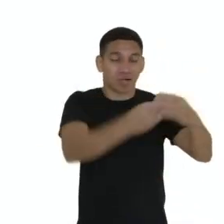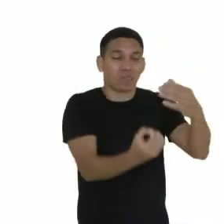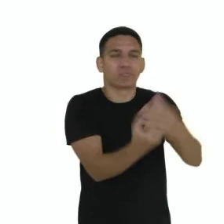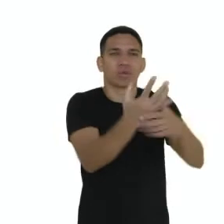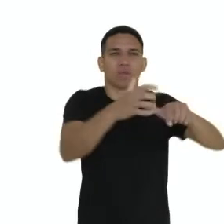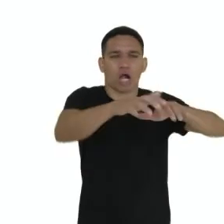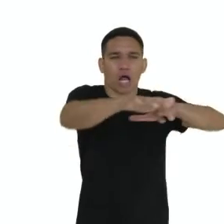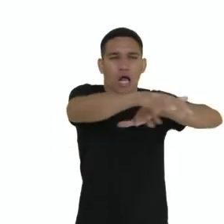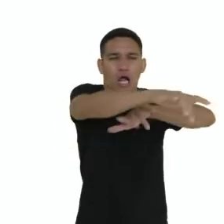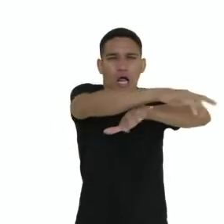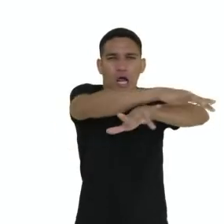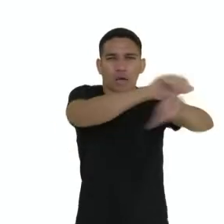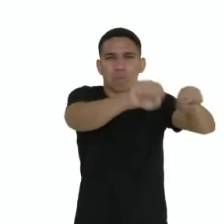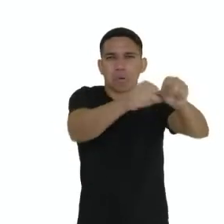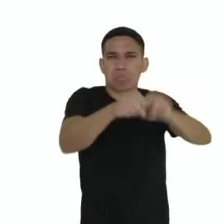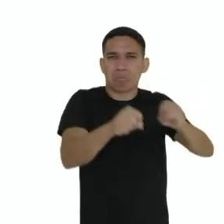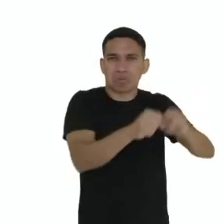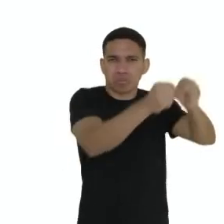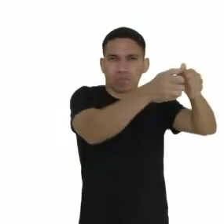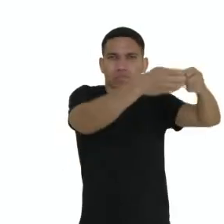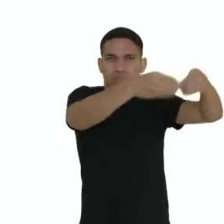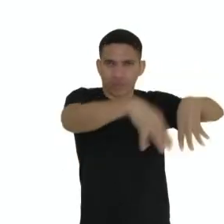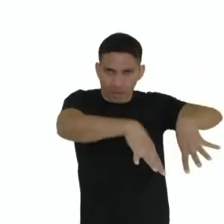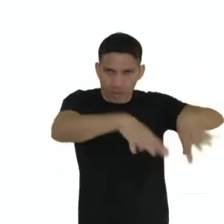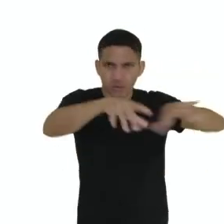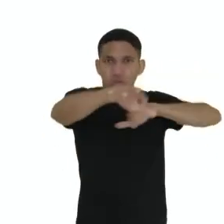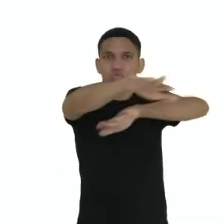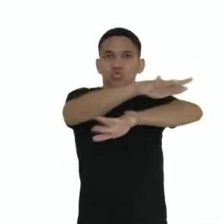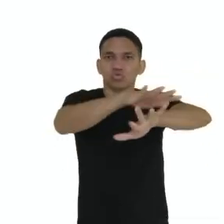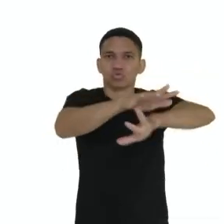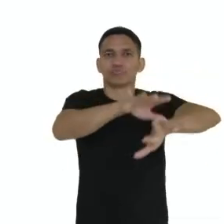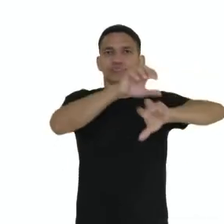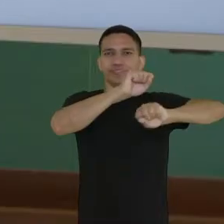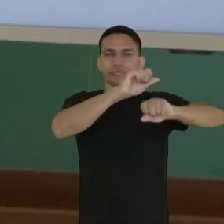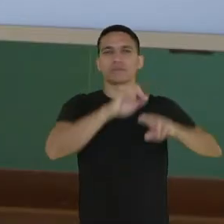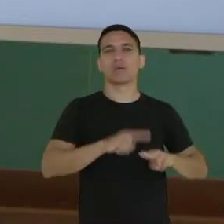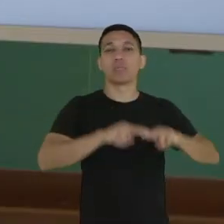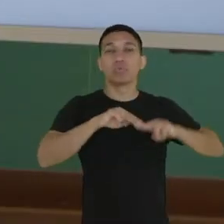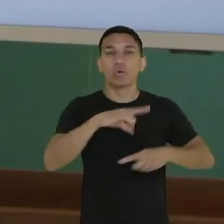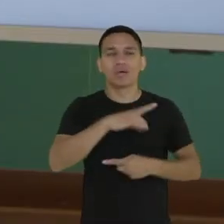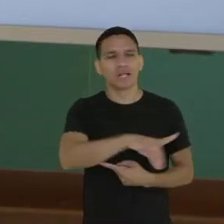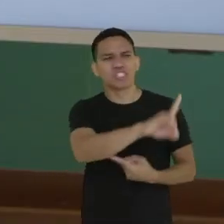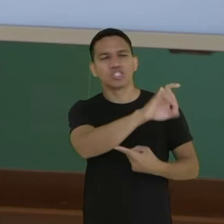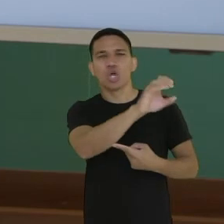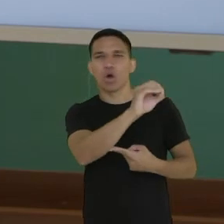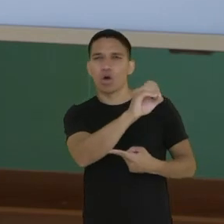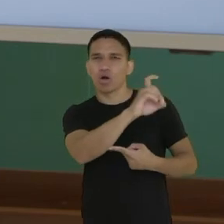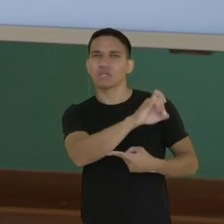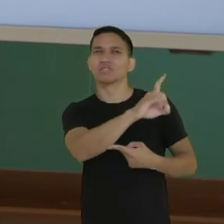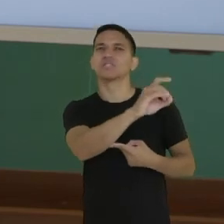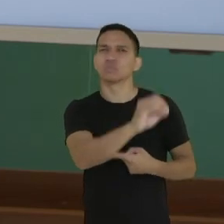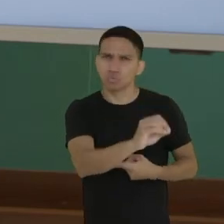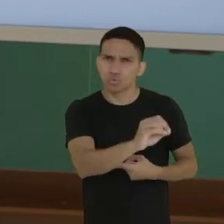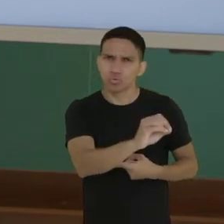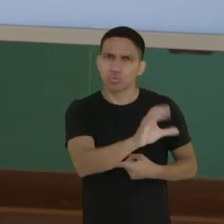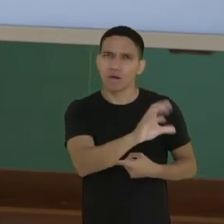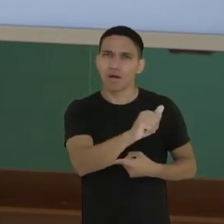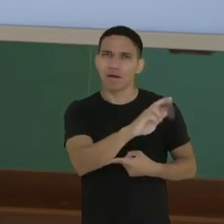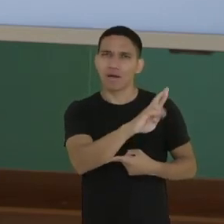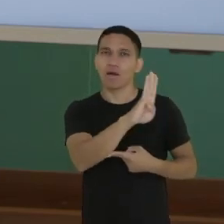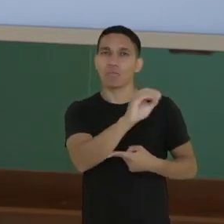HFC e o PFC. Vejam, né? O dióxido de carbono ele é principalmente originado através da queima, né?